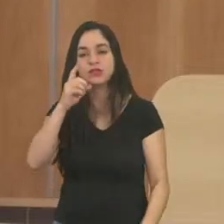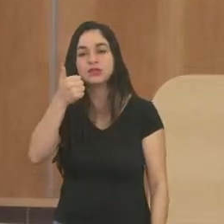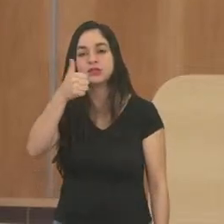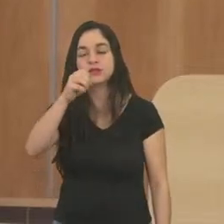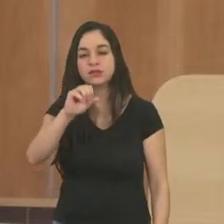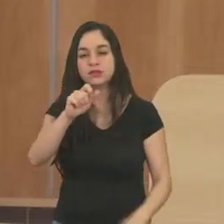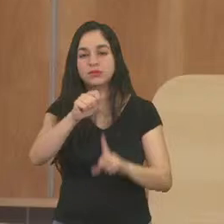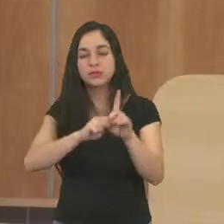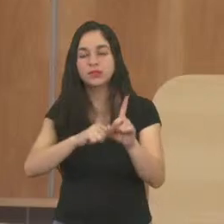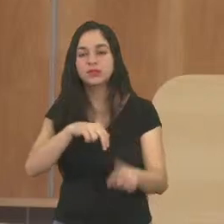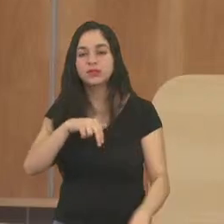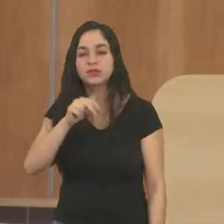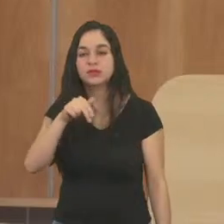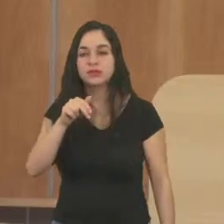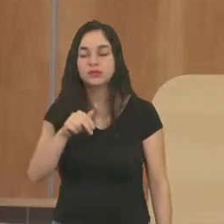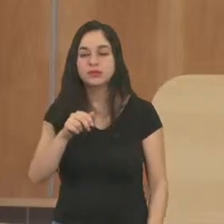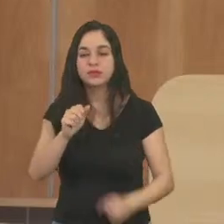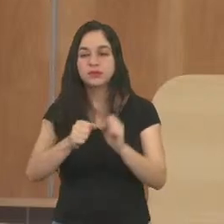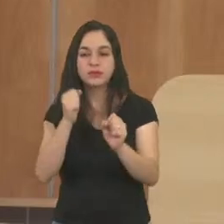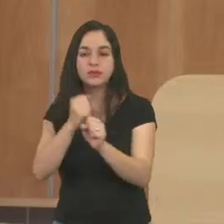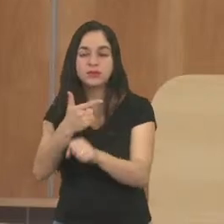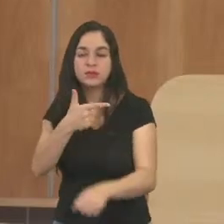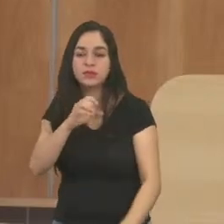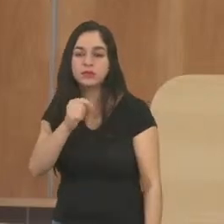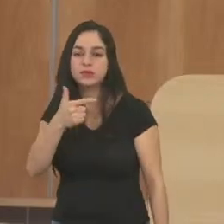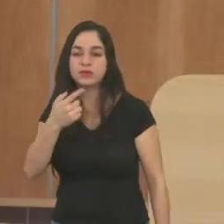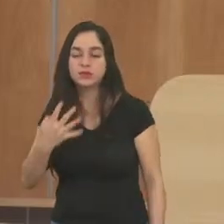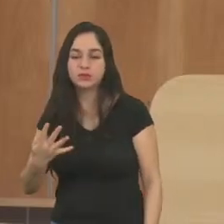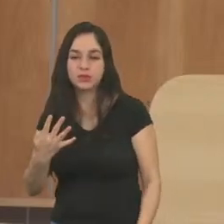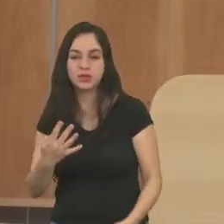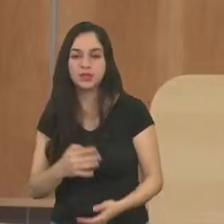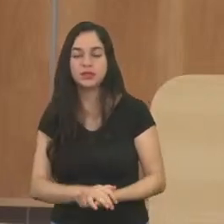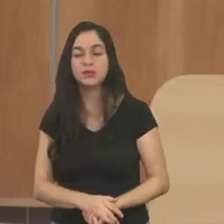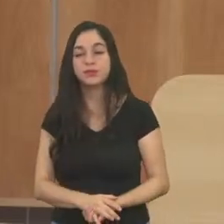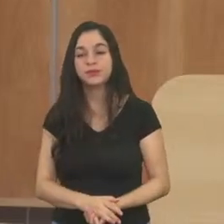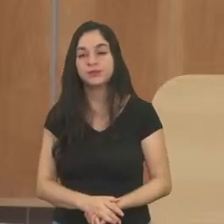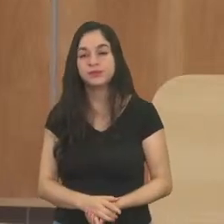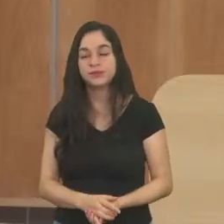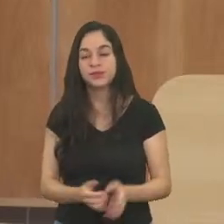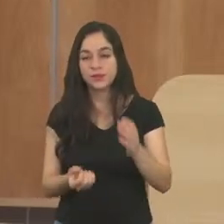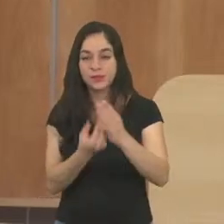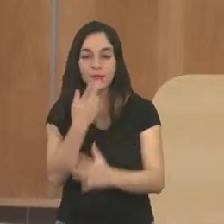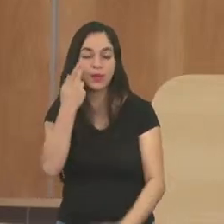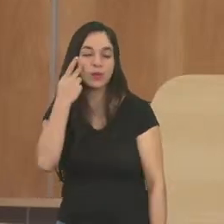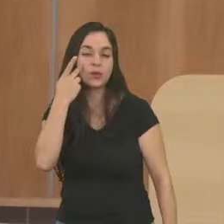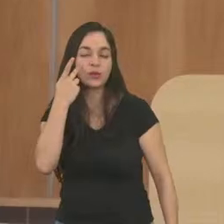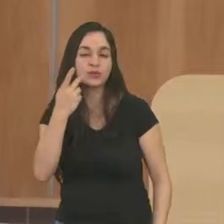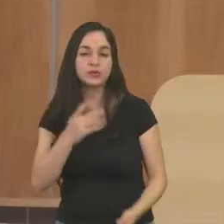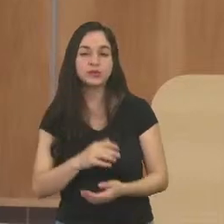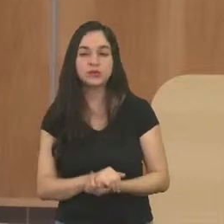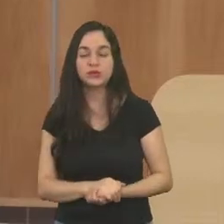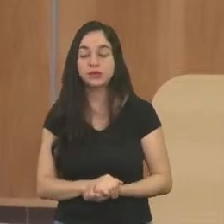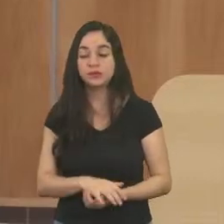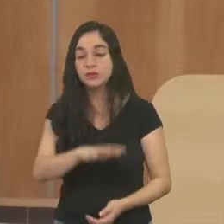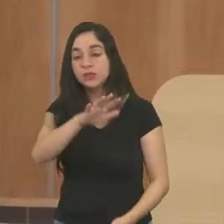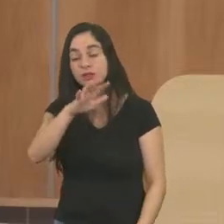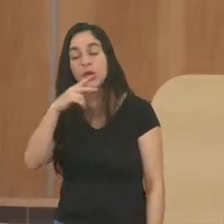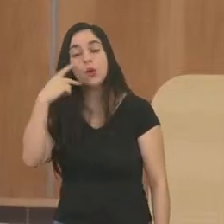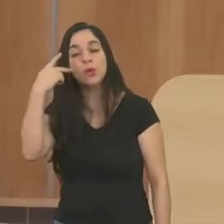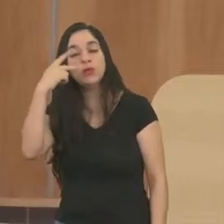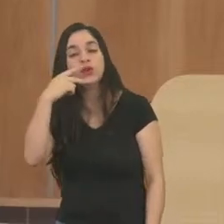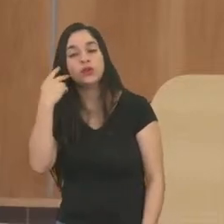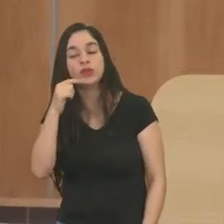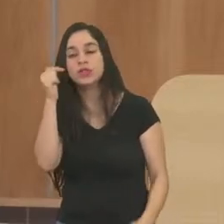Vereador Paulinho dos Condutores. Justificativa. Senhores vereadores, o presente projeto de lei